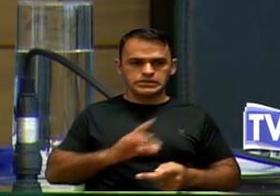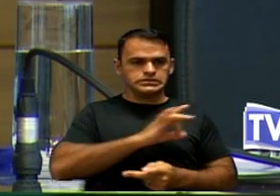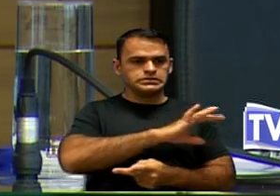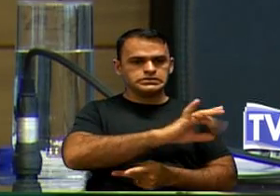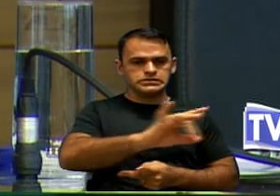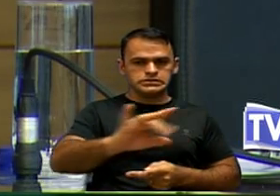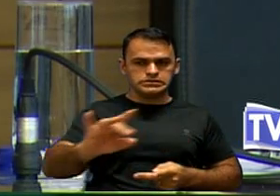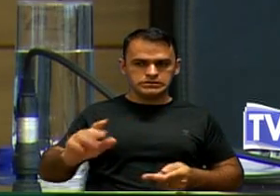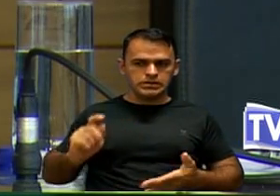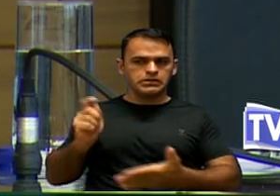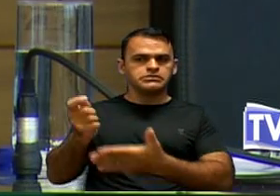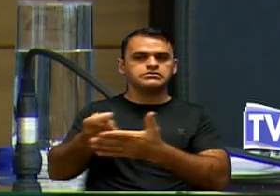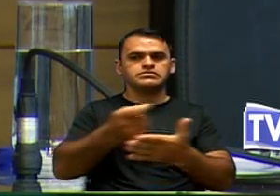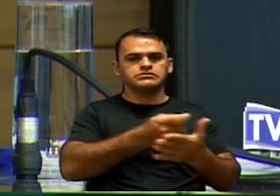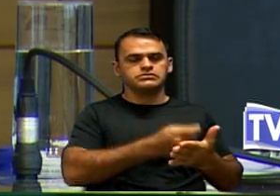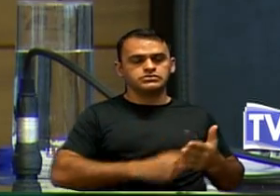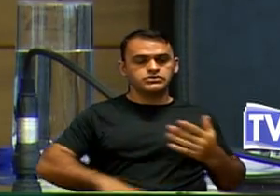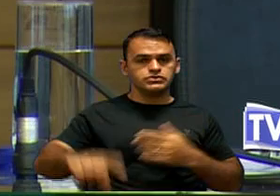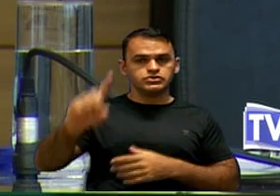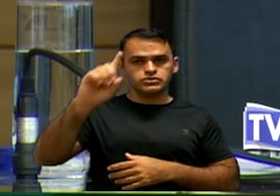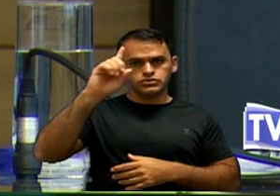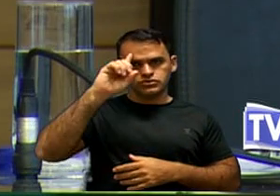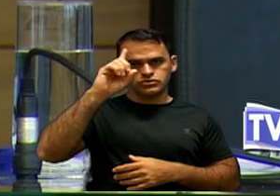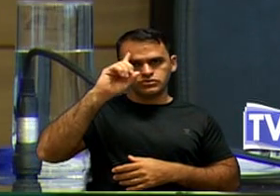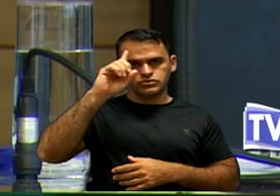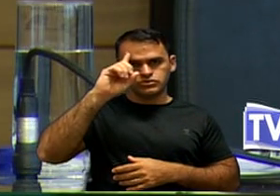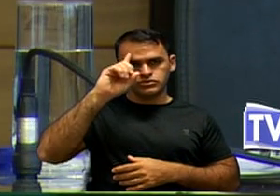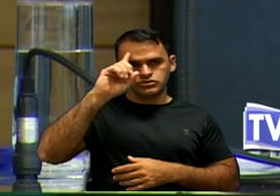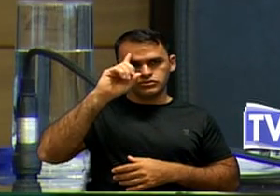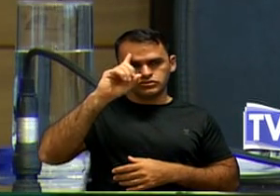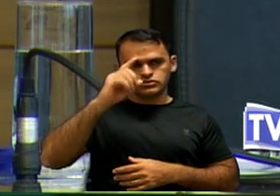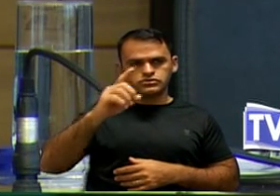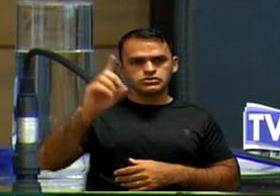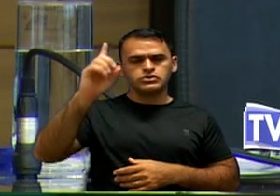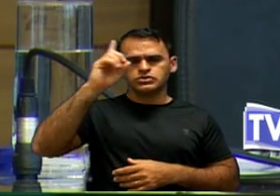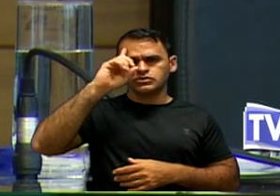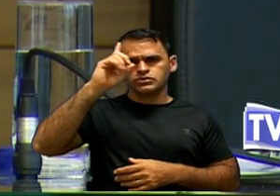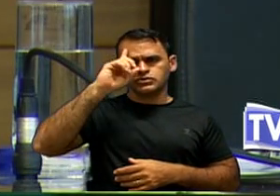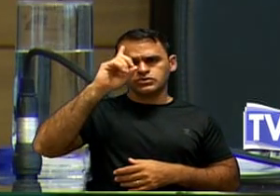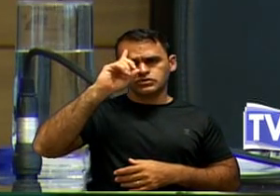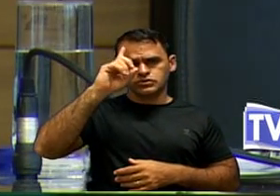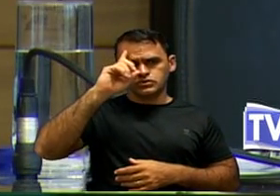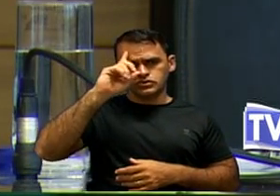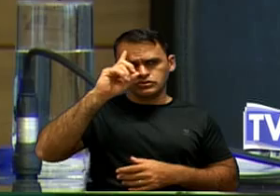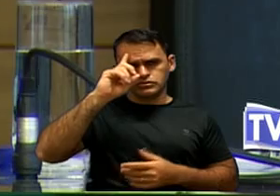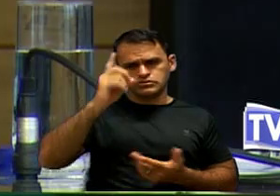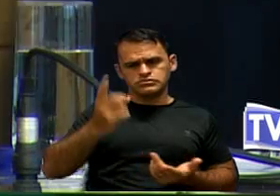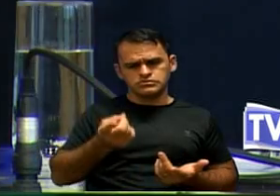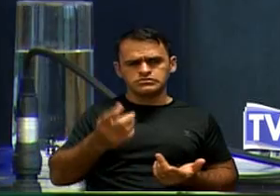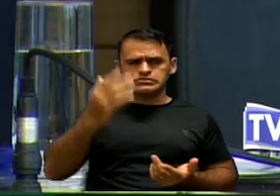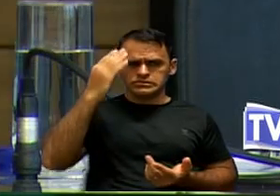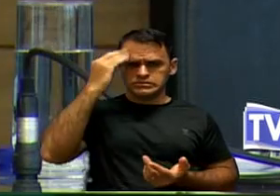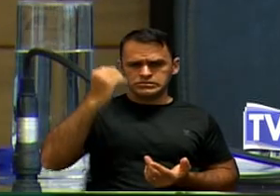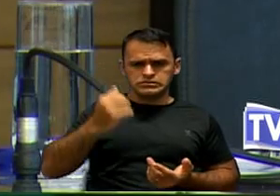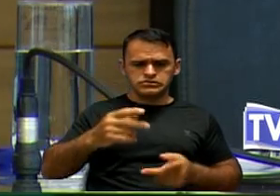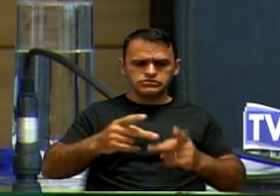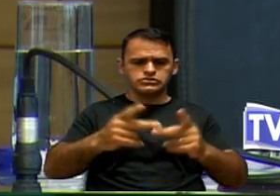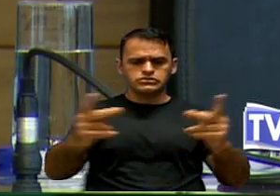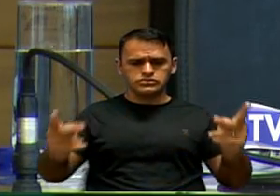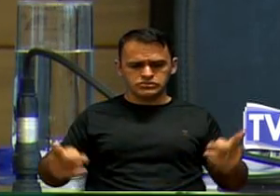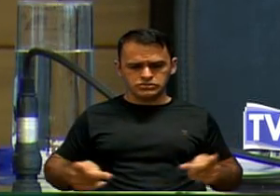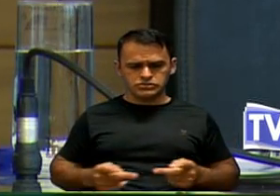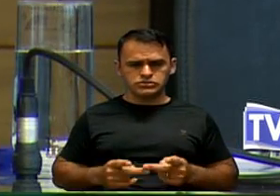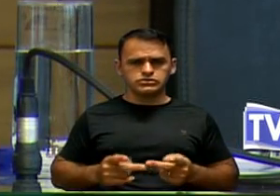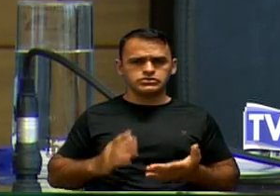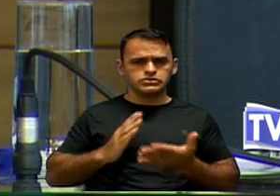E todo dia não é possível que tenha uma presença total. Então, realmente, alguns pratos